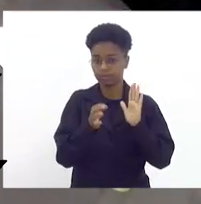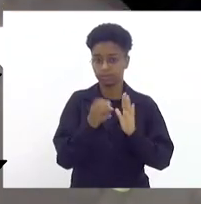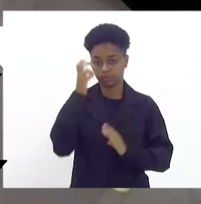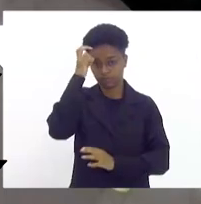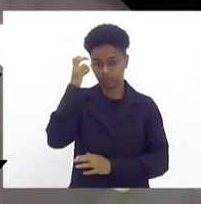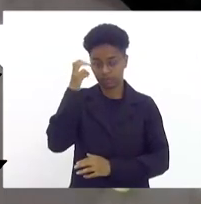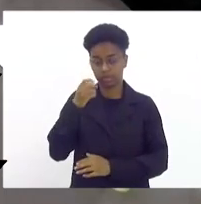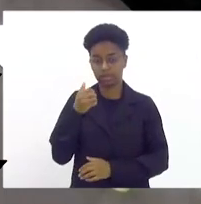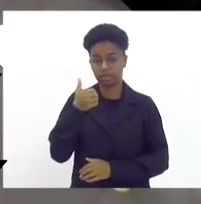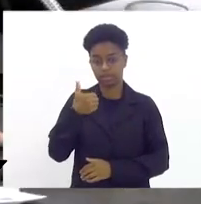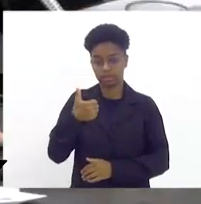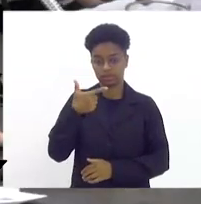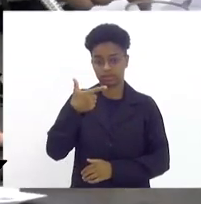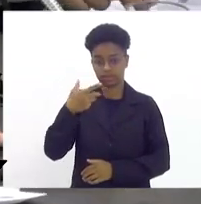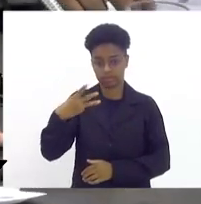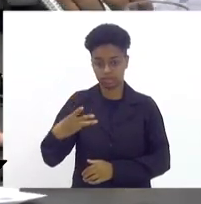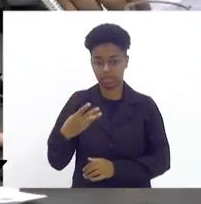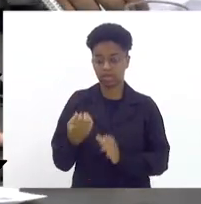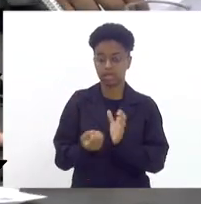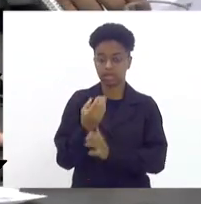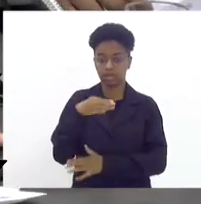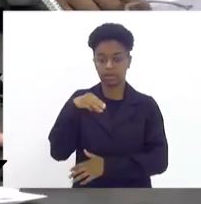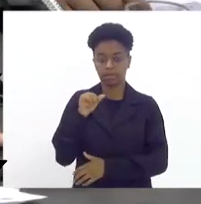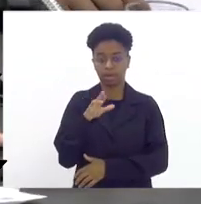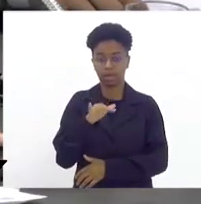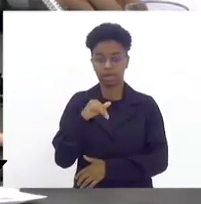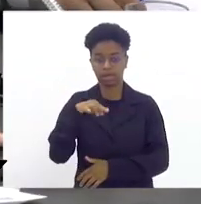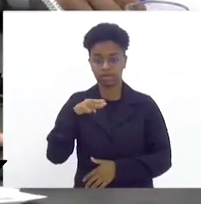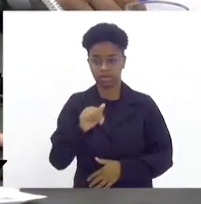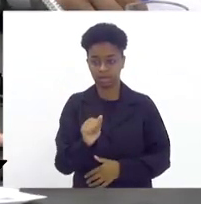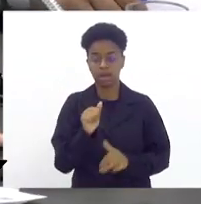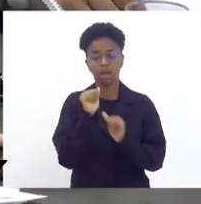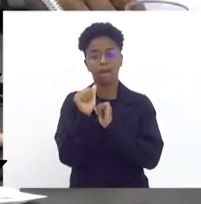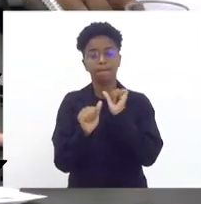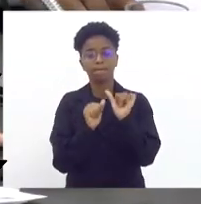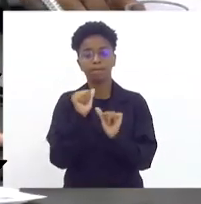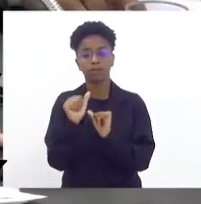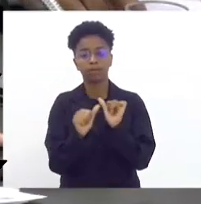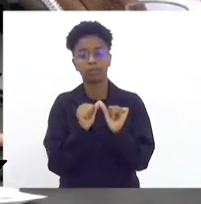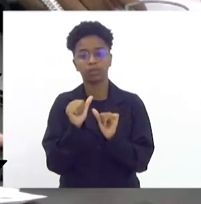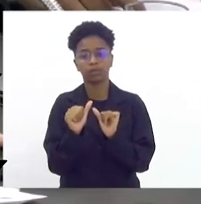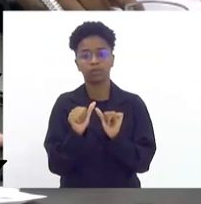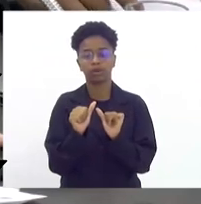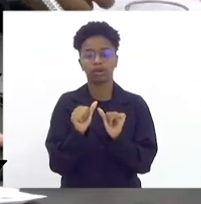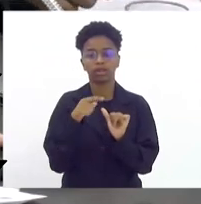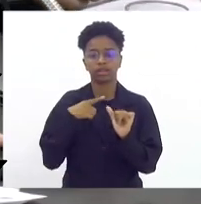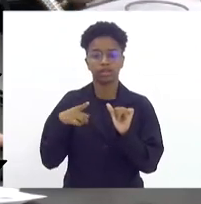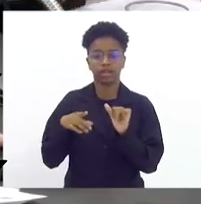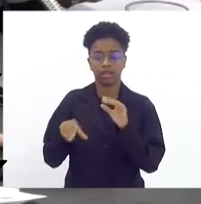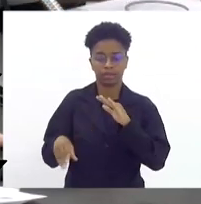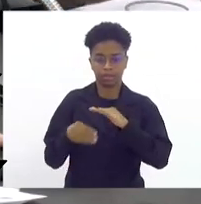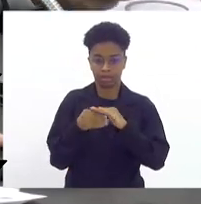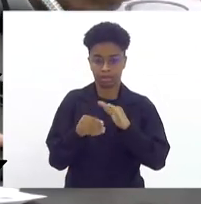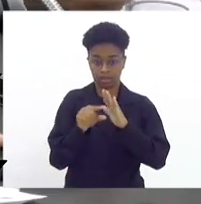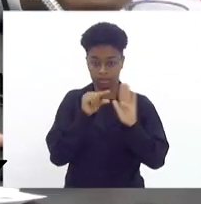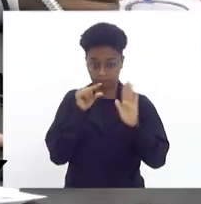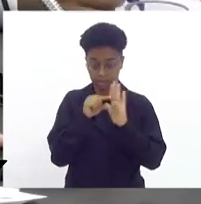23, de autoria da deputada Marina, do MST, que altera-se, tem como ementa, altera-se a